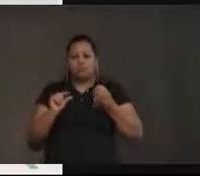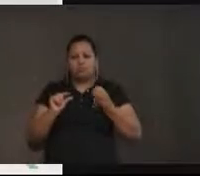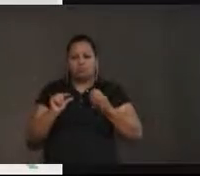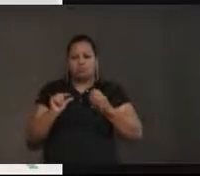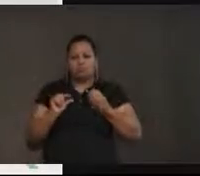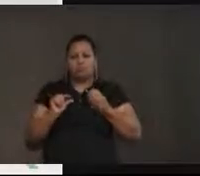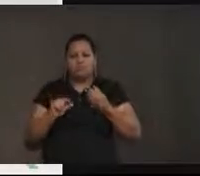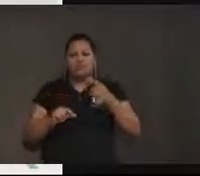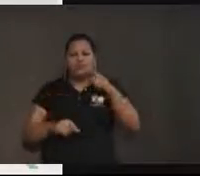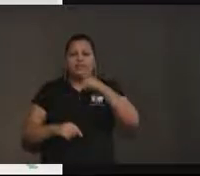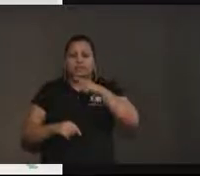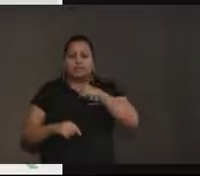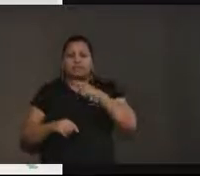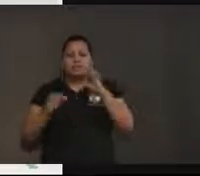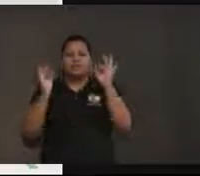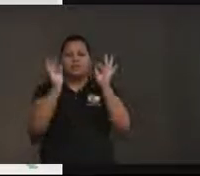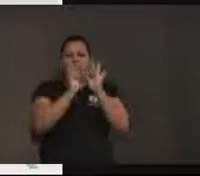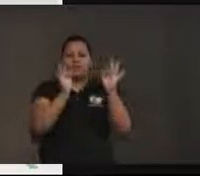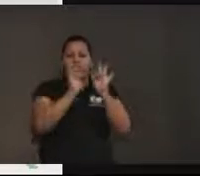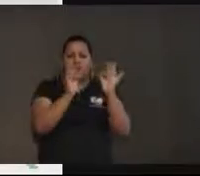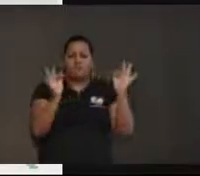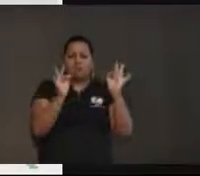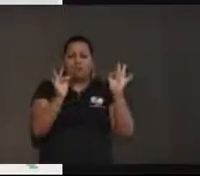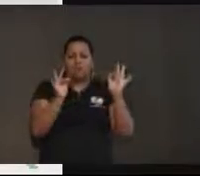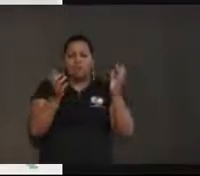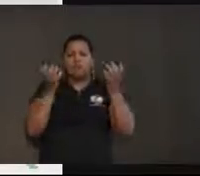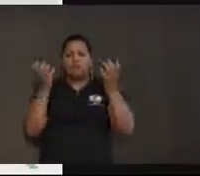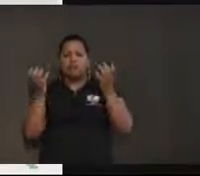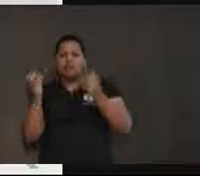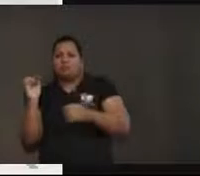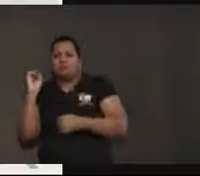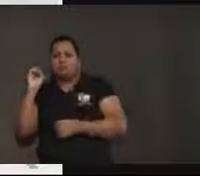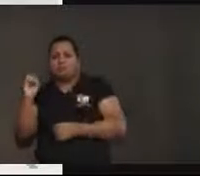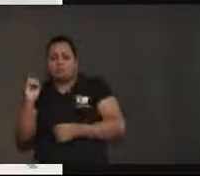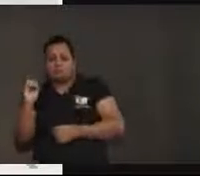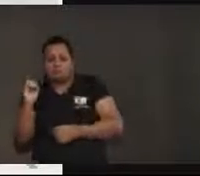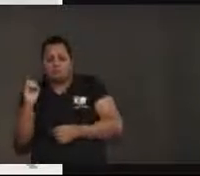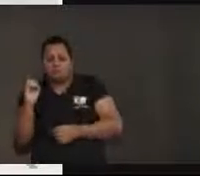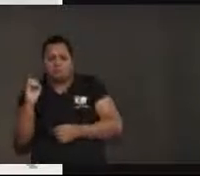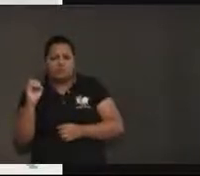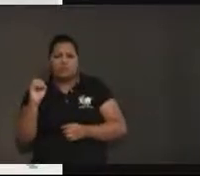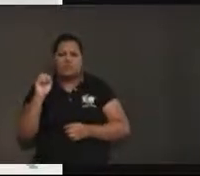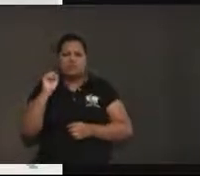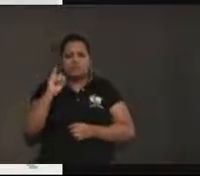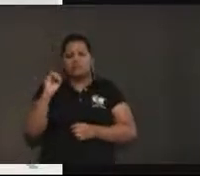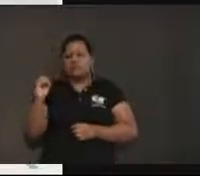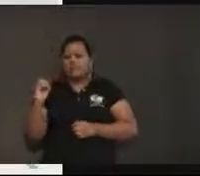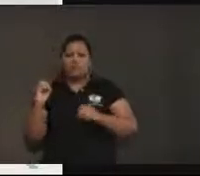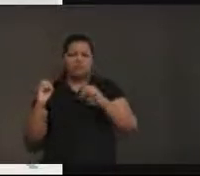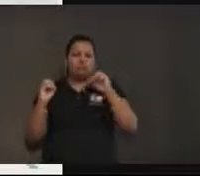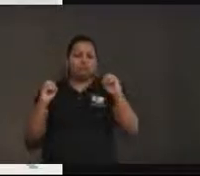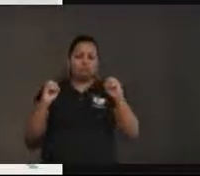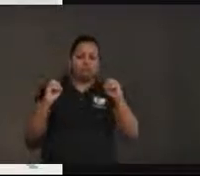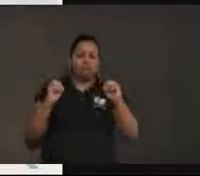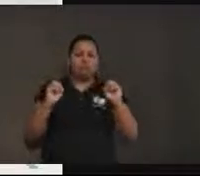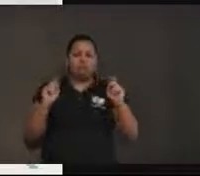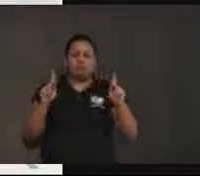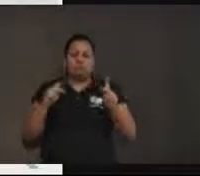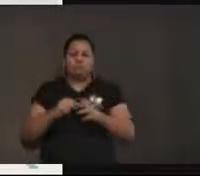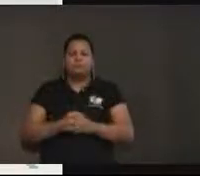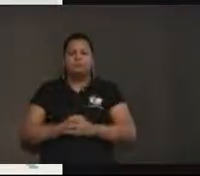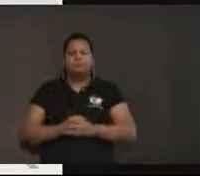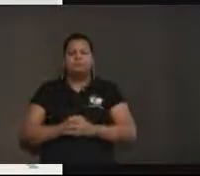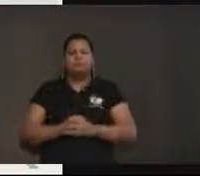derivar aplicar um função fiacha zero se você tiver um funcionário daquele tipo se ele for 0110 Beleza o nosso é